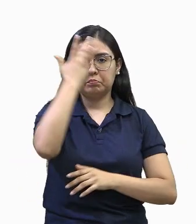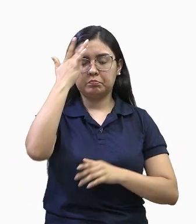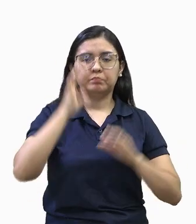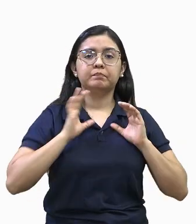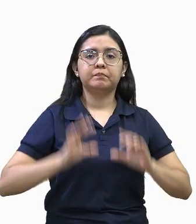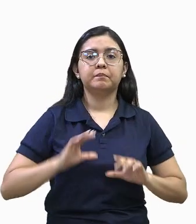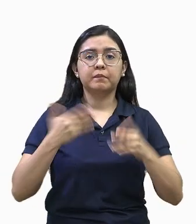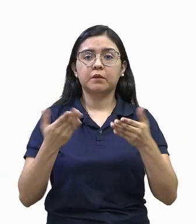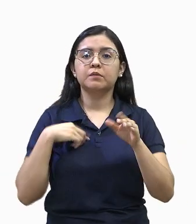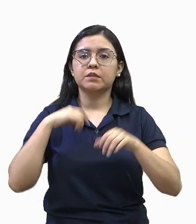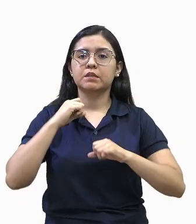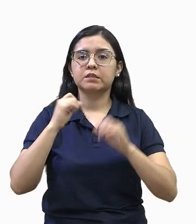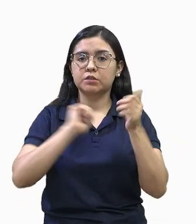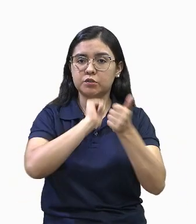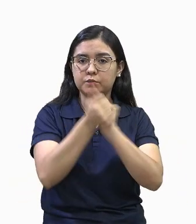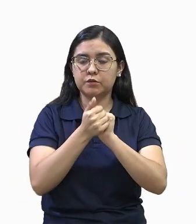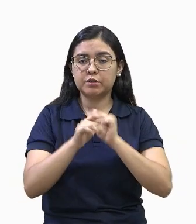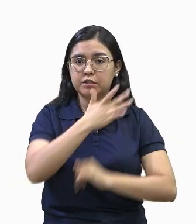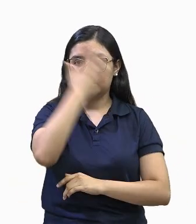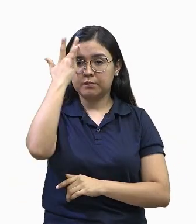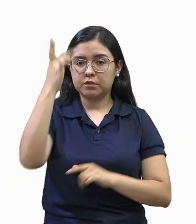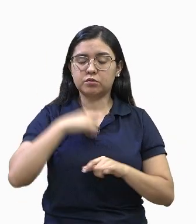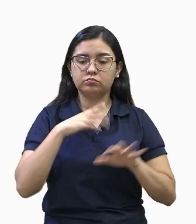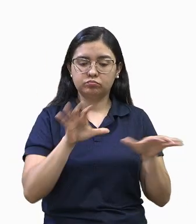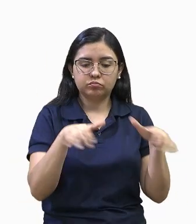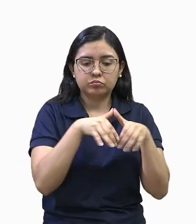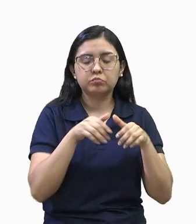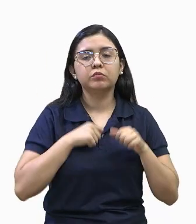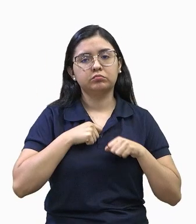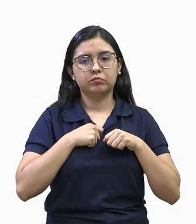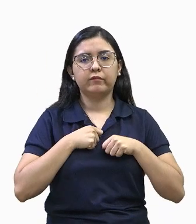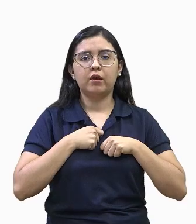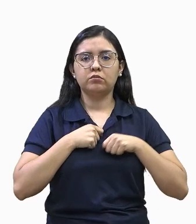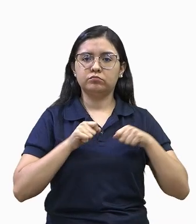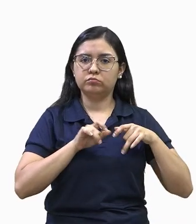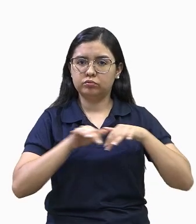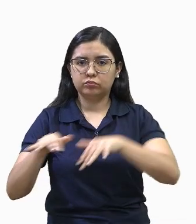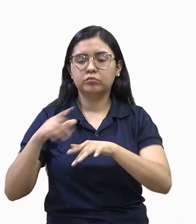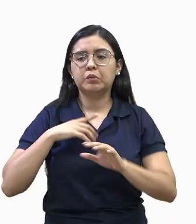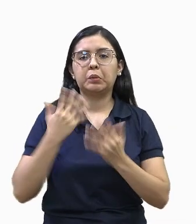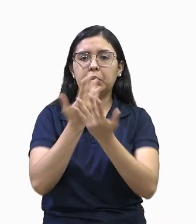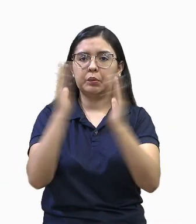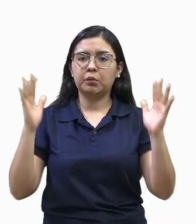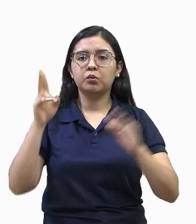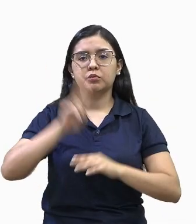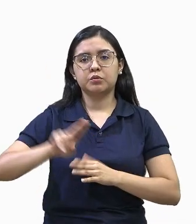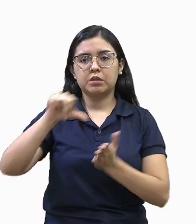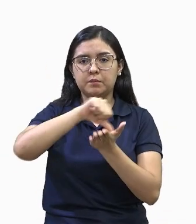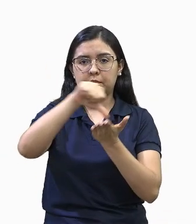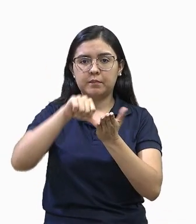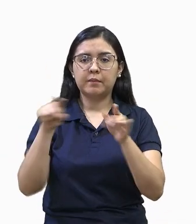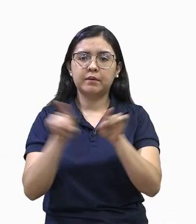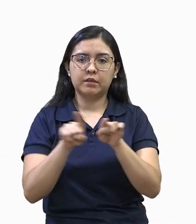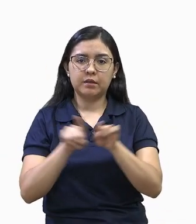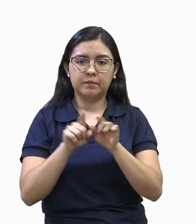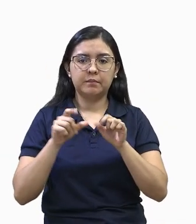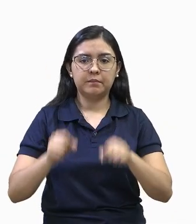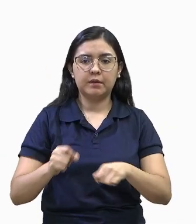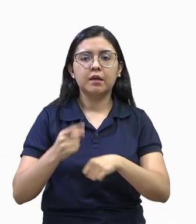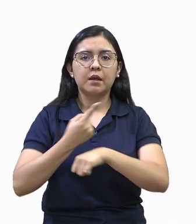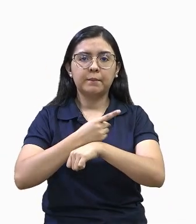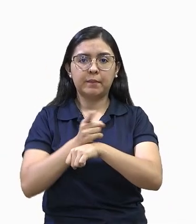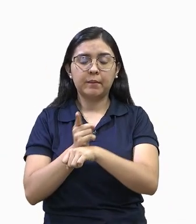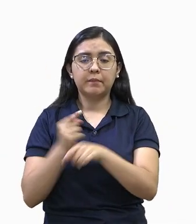de orientação, os participantes se deslocam por um ambiente natural, com auxílio de mapa e bússola, buscando